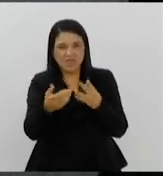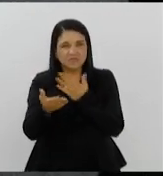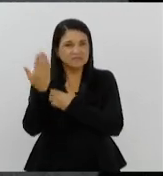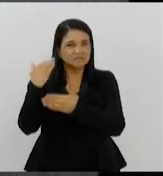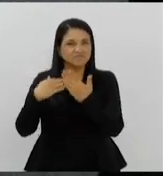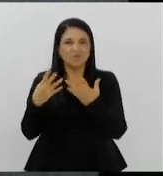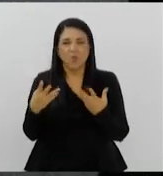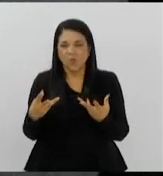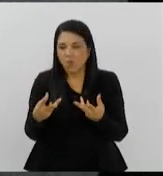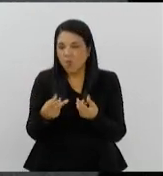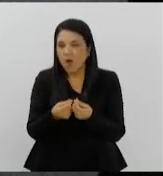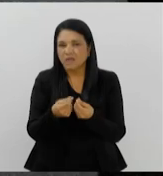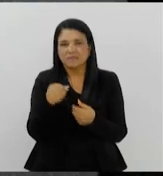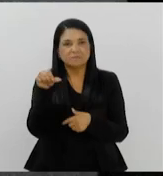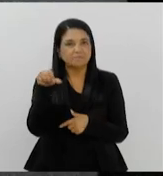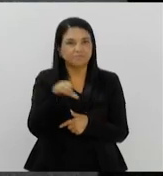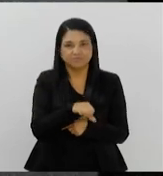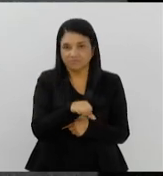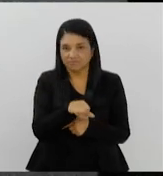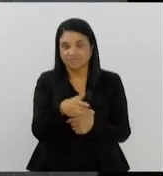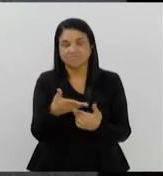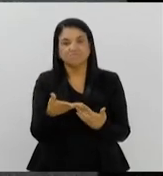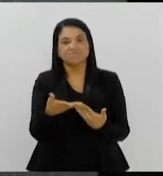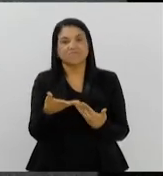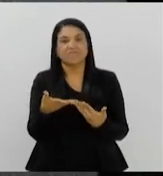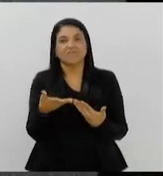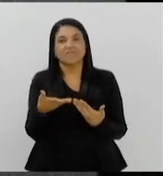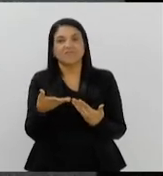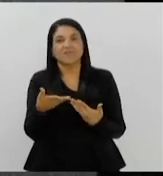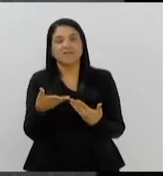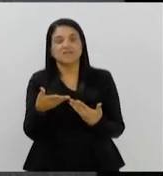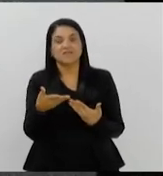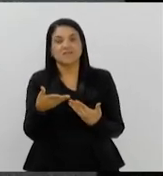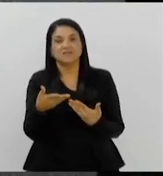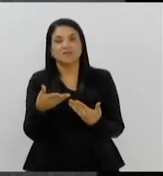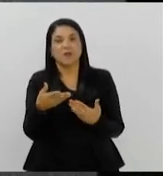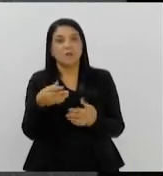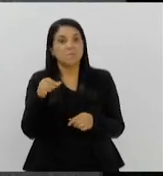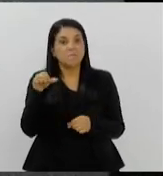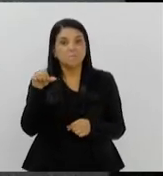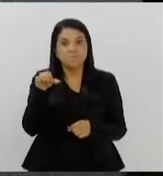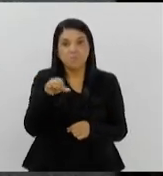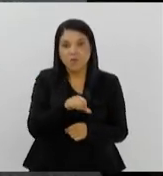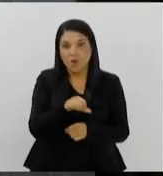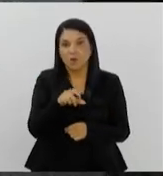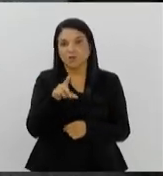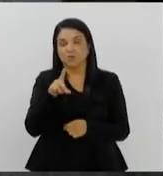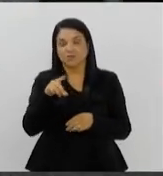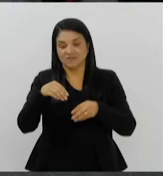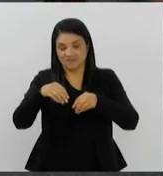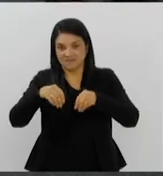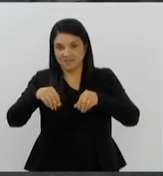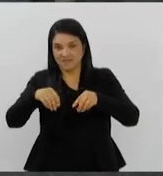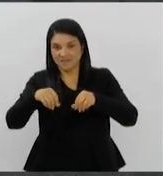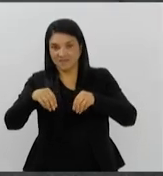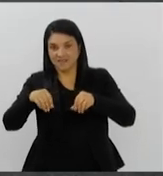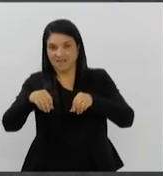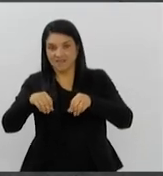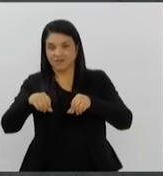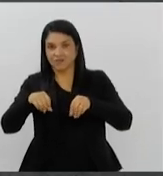ar, uma qualidade do ar pior, inclusive, que o deserto do Saara, né, aqui no Brasil,